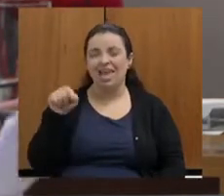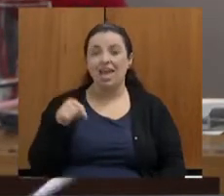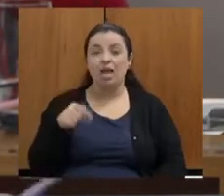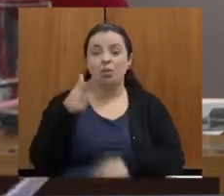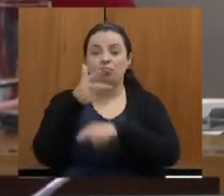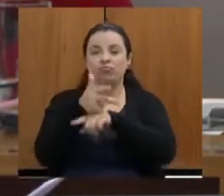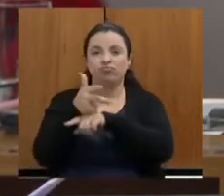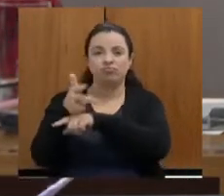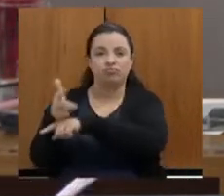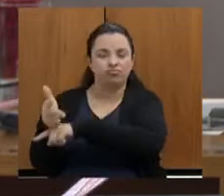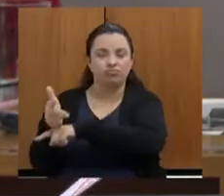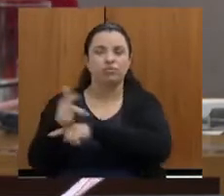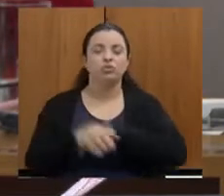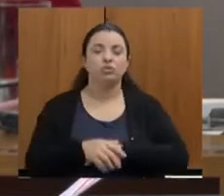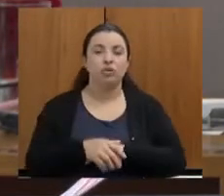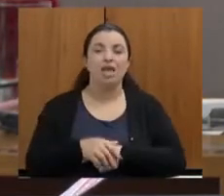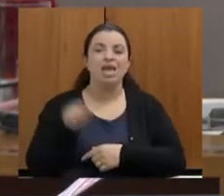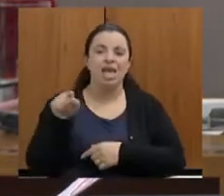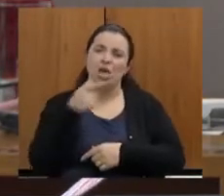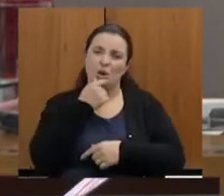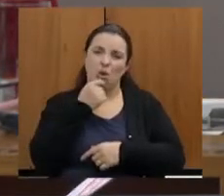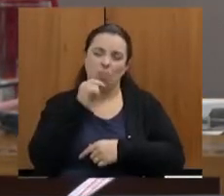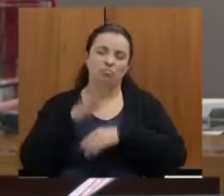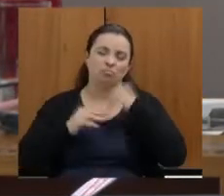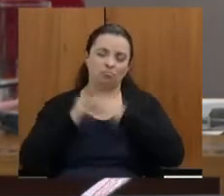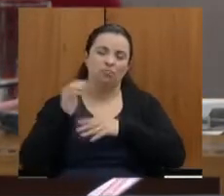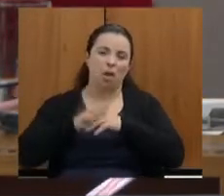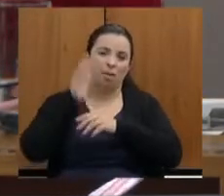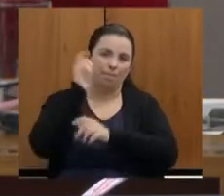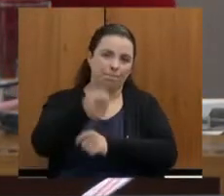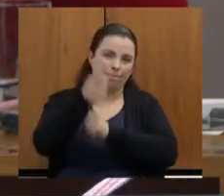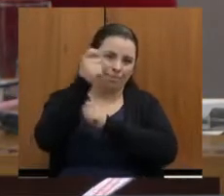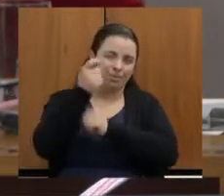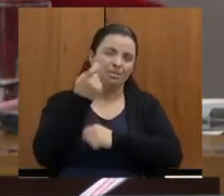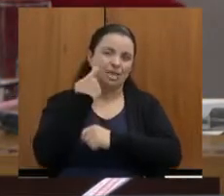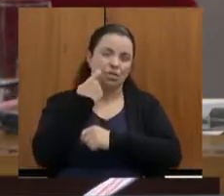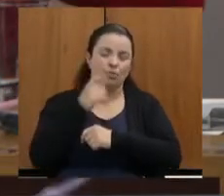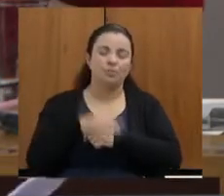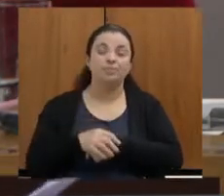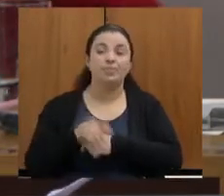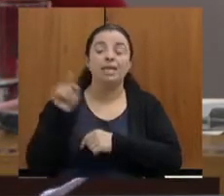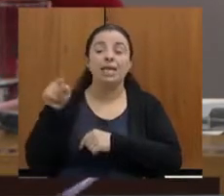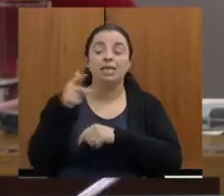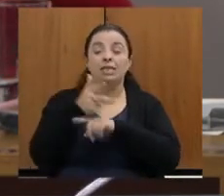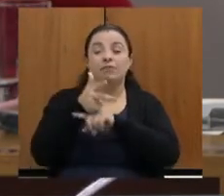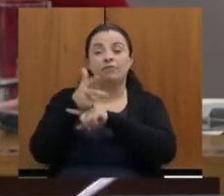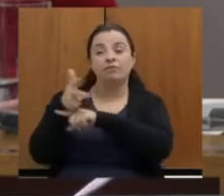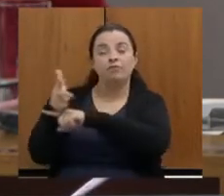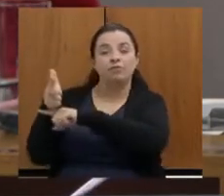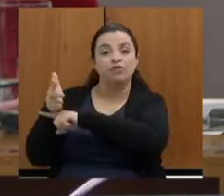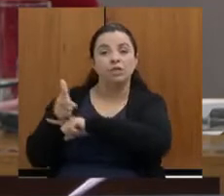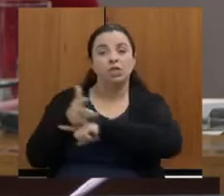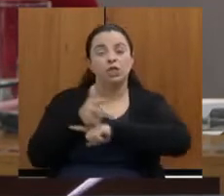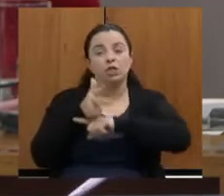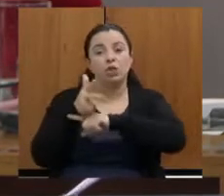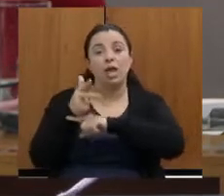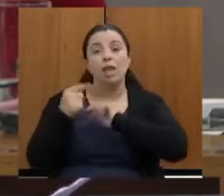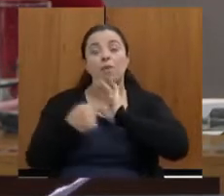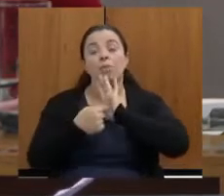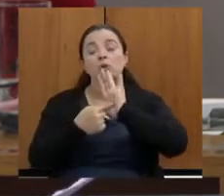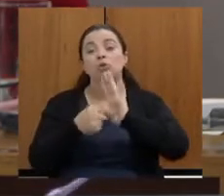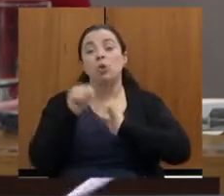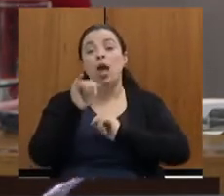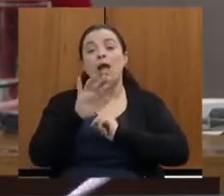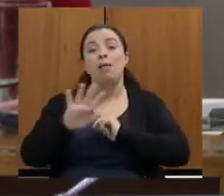que é pescador e ele nesse vídeo Deputado Beatriz ele apresentou as imagens